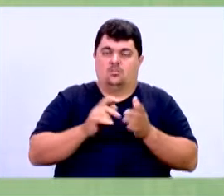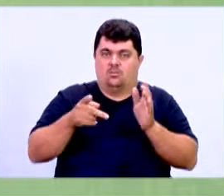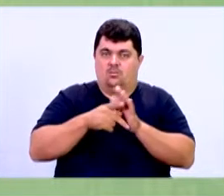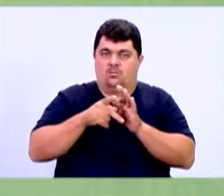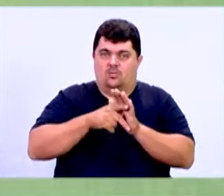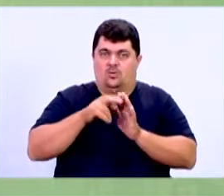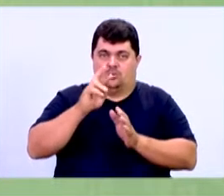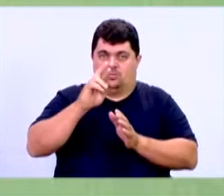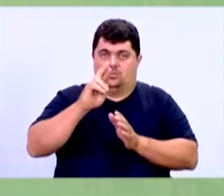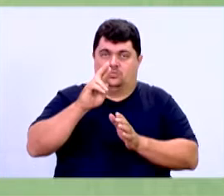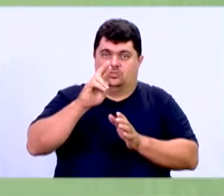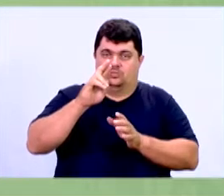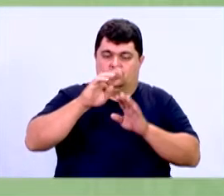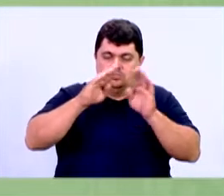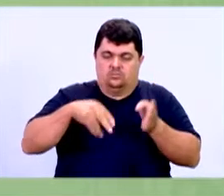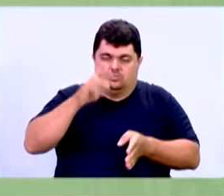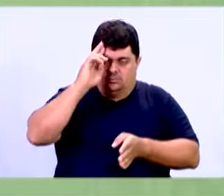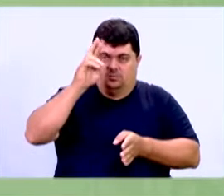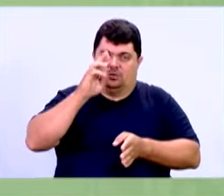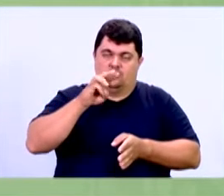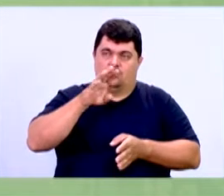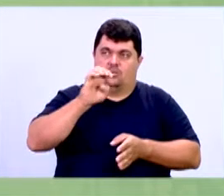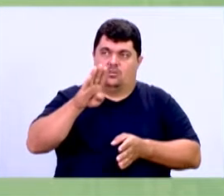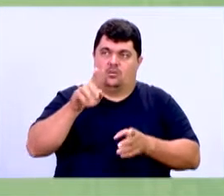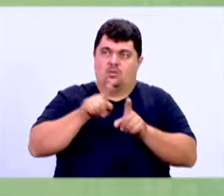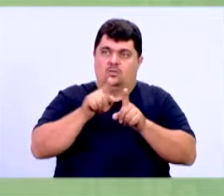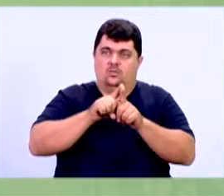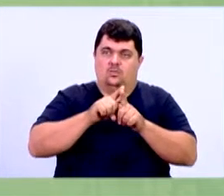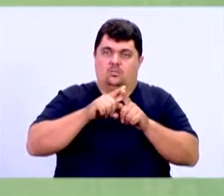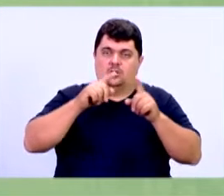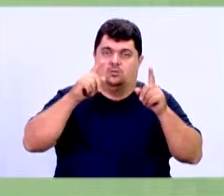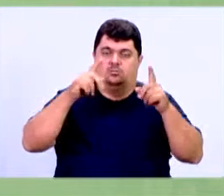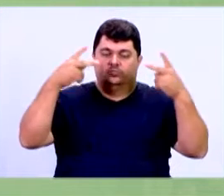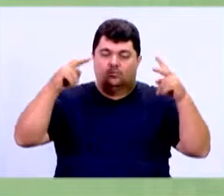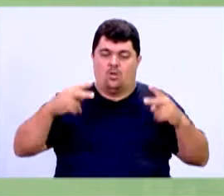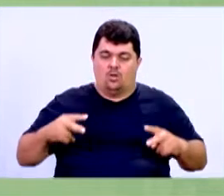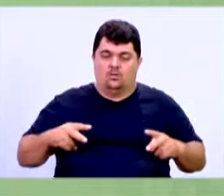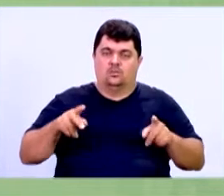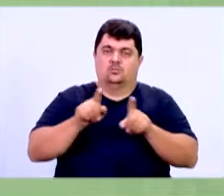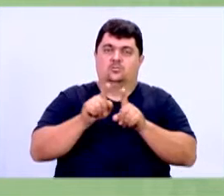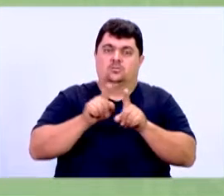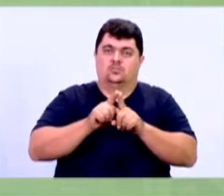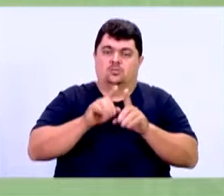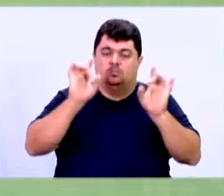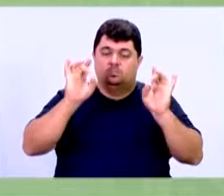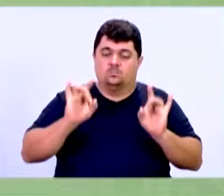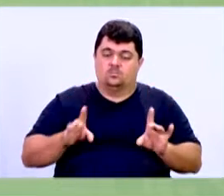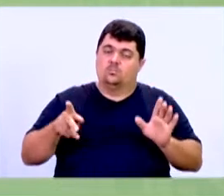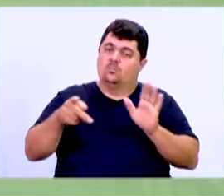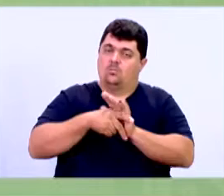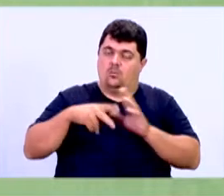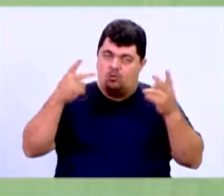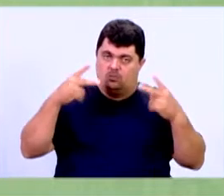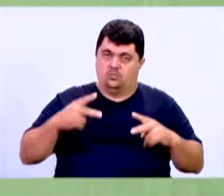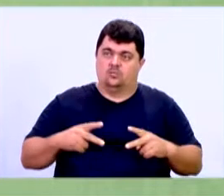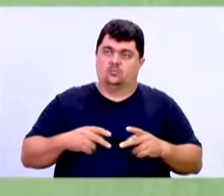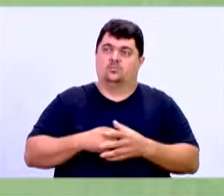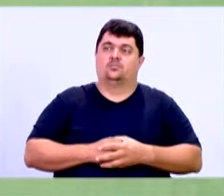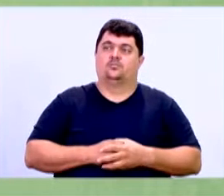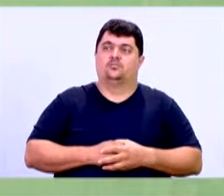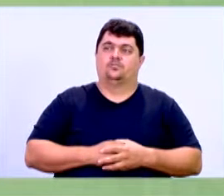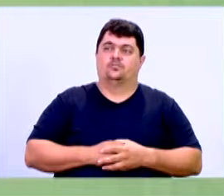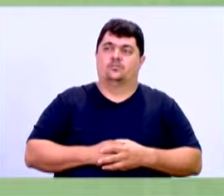web, comandos gerais da linguagem PHP, comandos específicos para o desenvolvimento